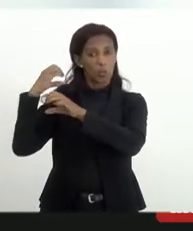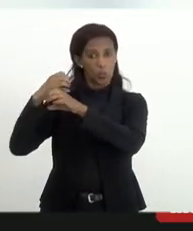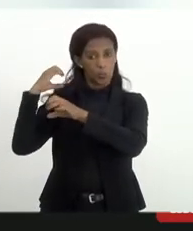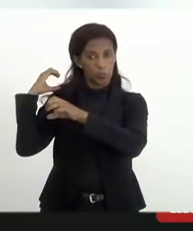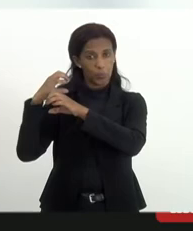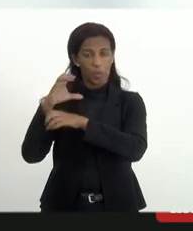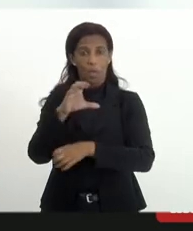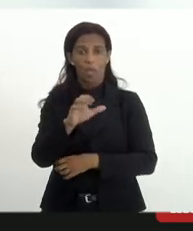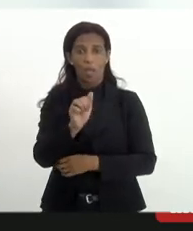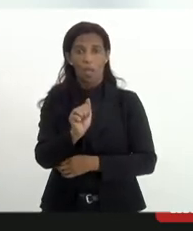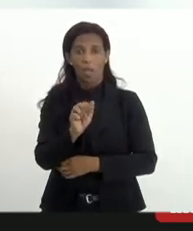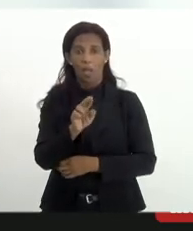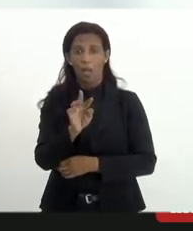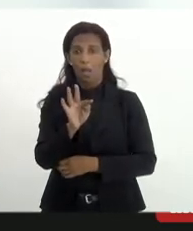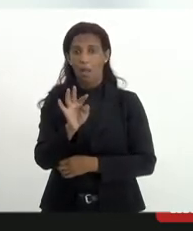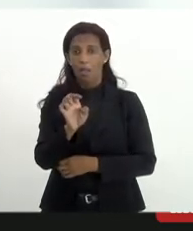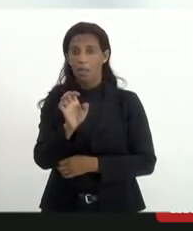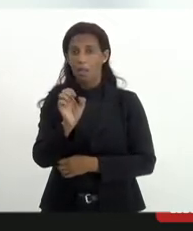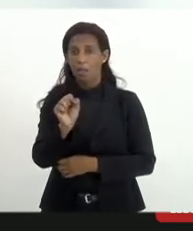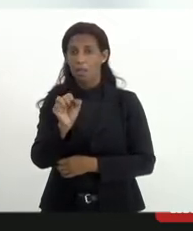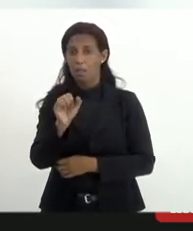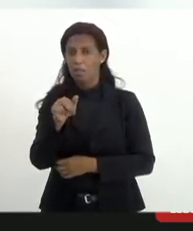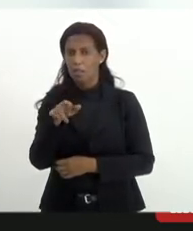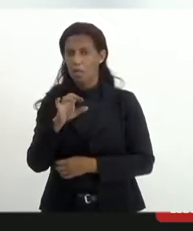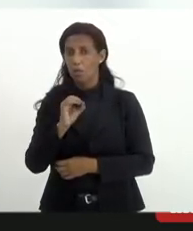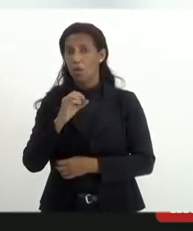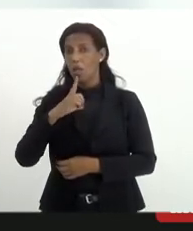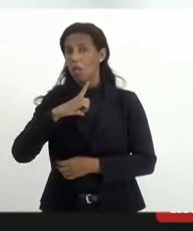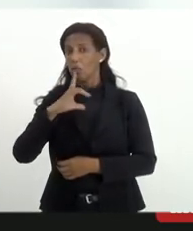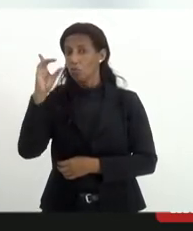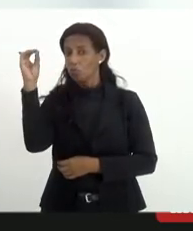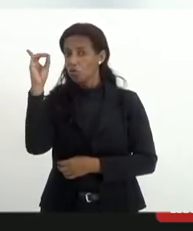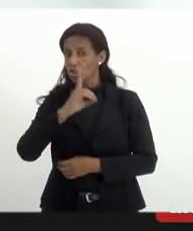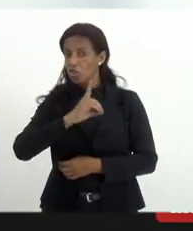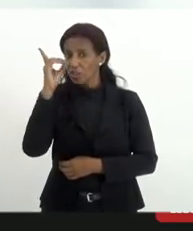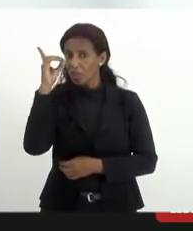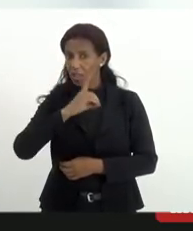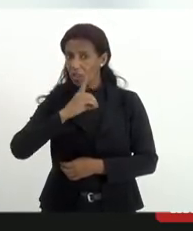consequência, tenho o direito de arranhar